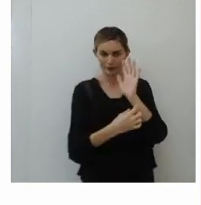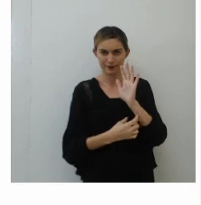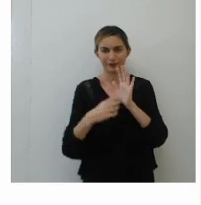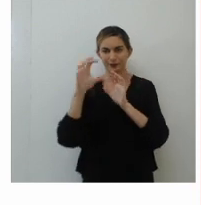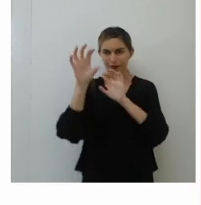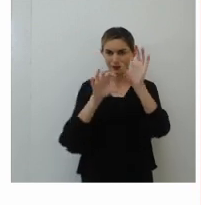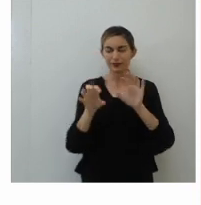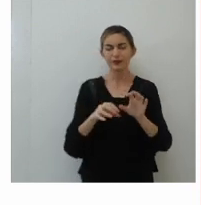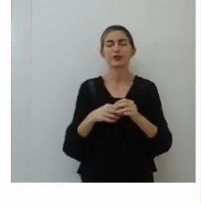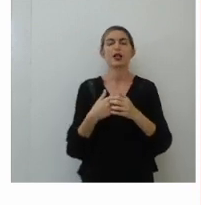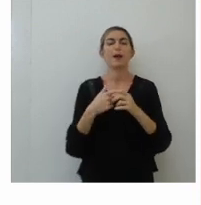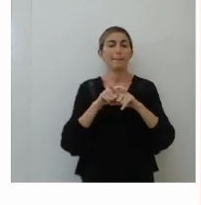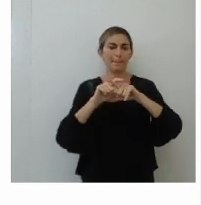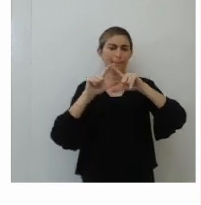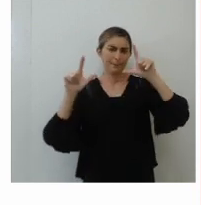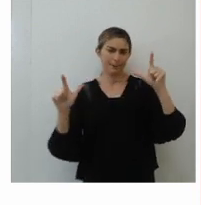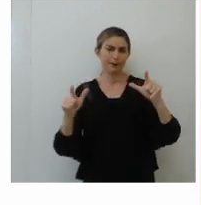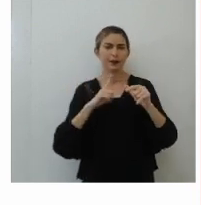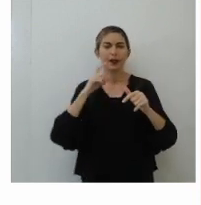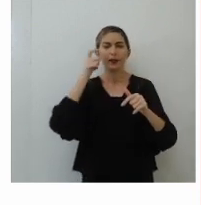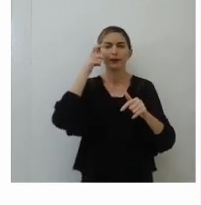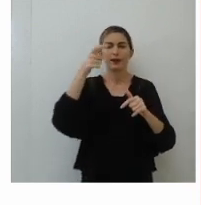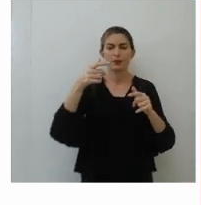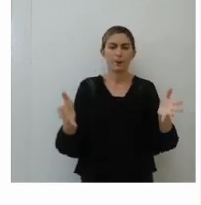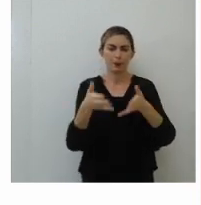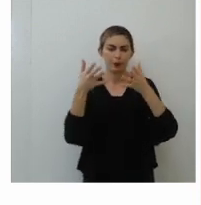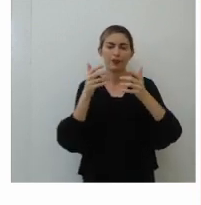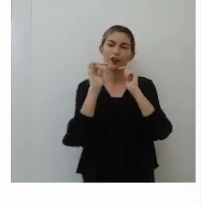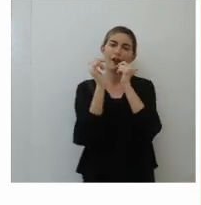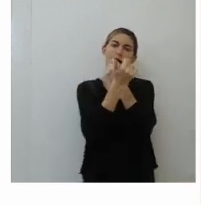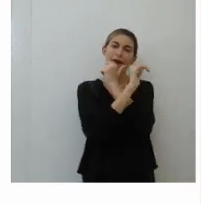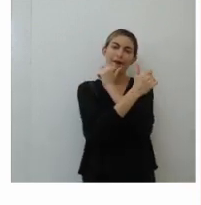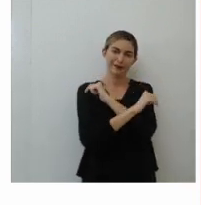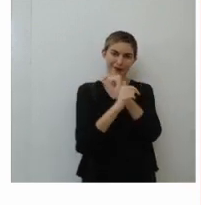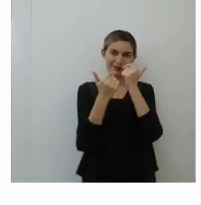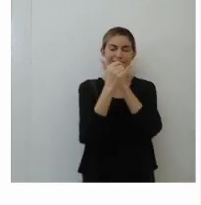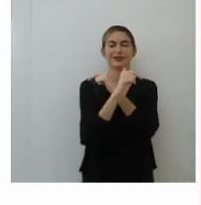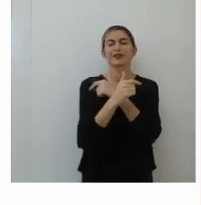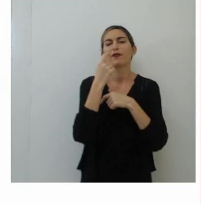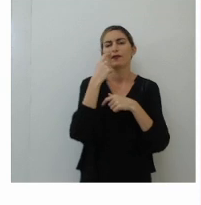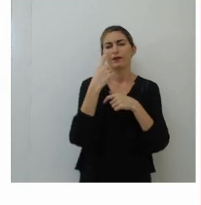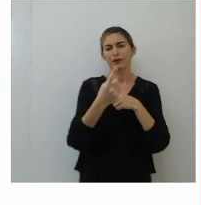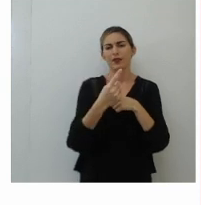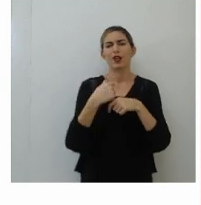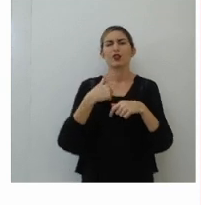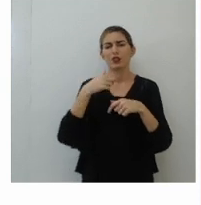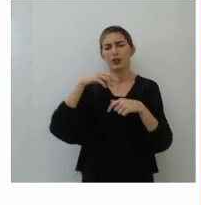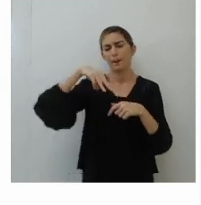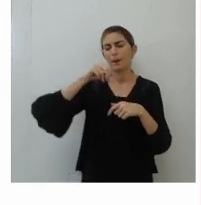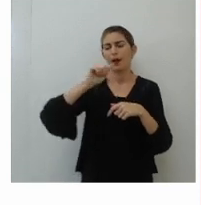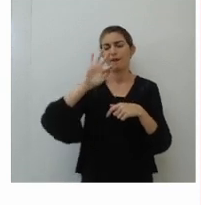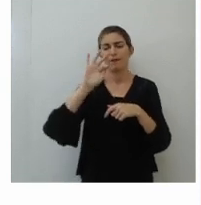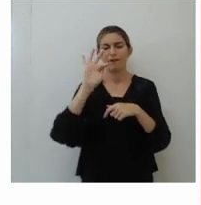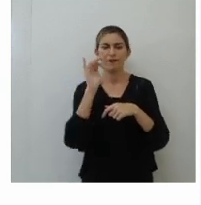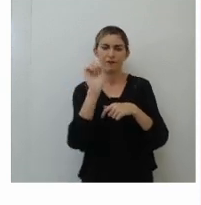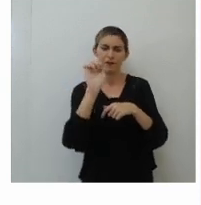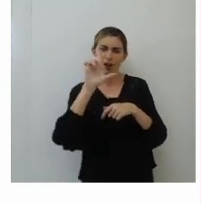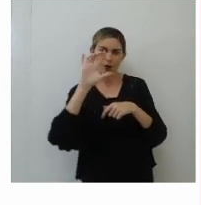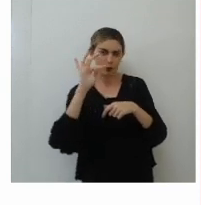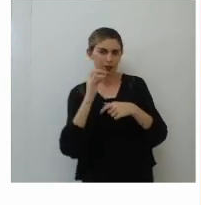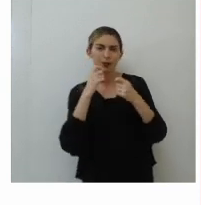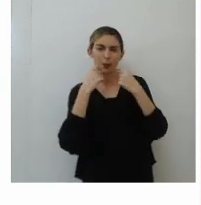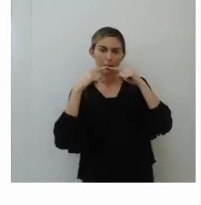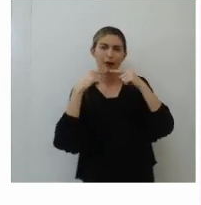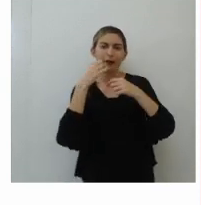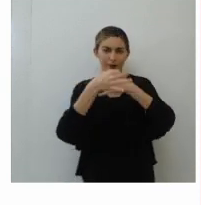HQs, na grande maioria das vezes, têm a intenção de provocar o riso, o humor, né? Apesar que a gente tem Mafalda, que é bastante crítica. Mas isso é uma outra